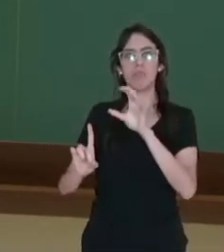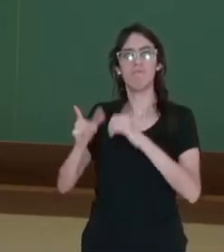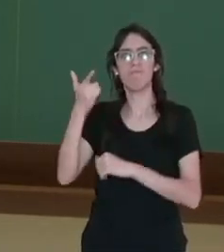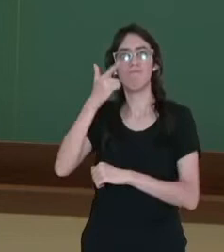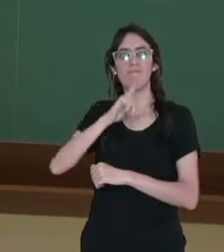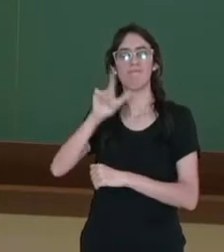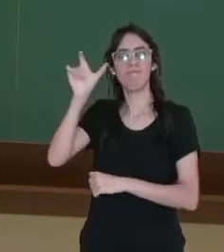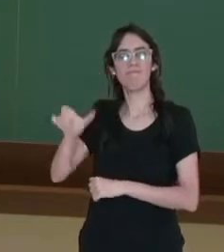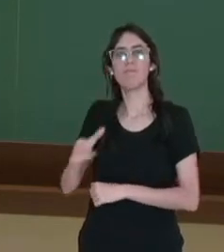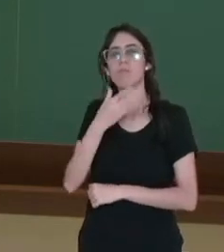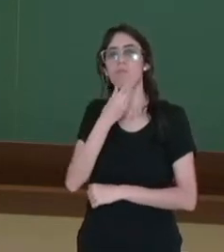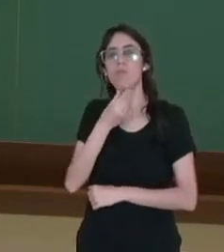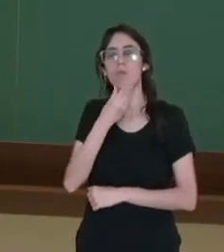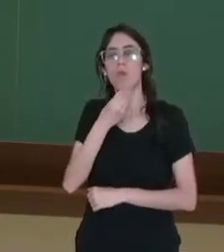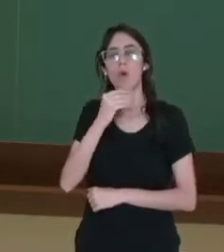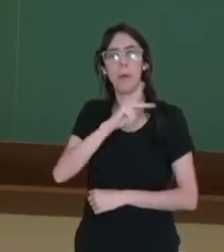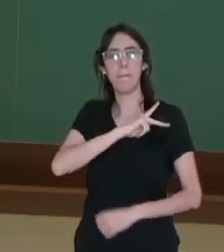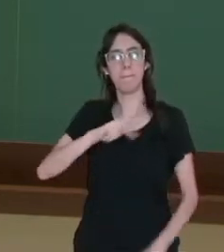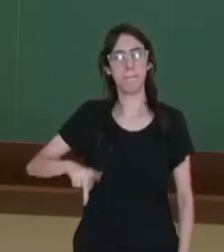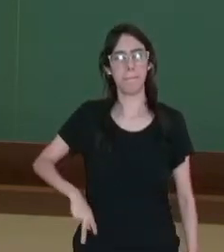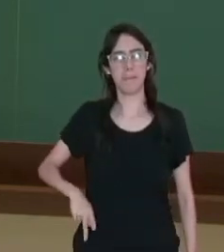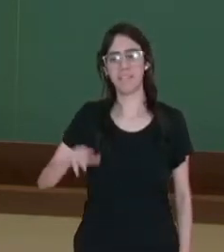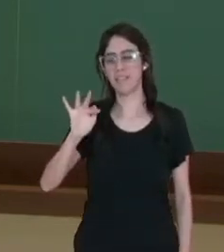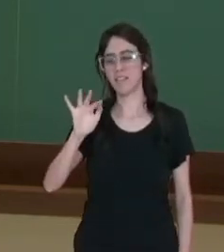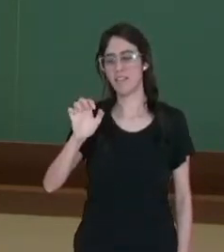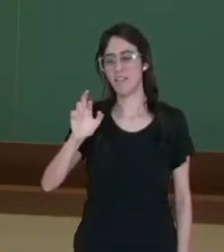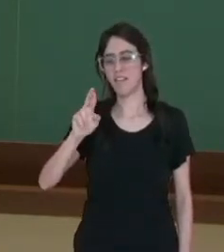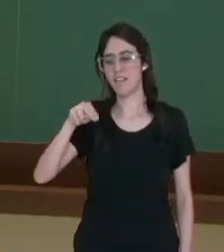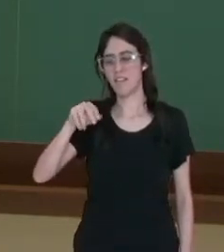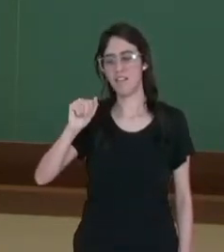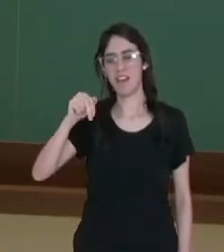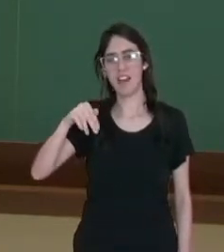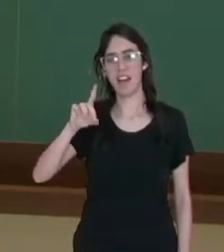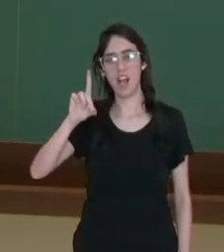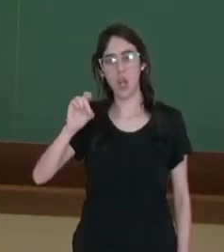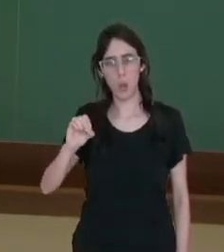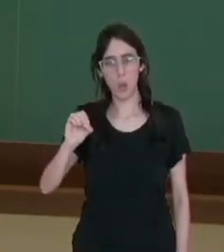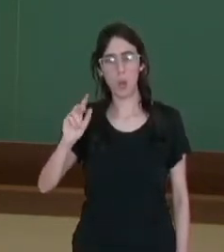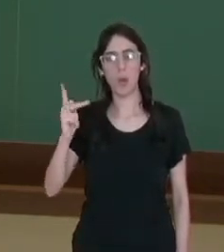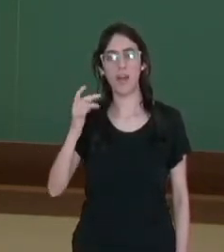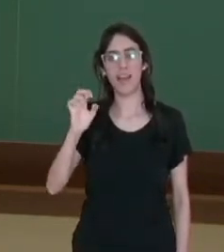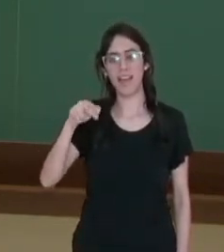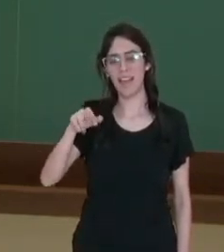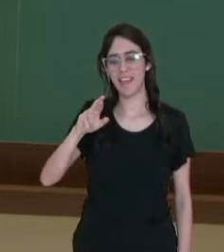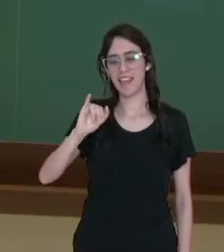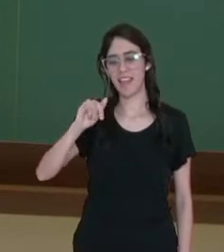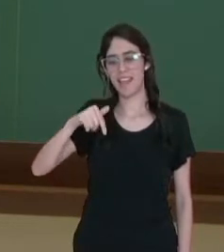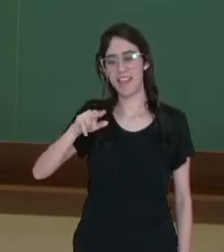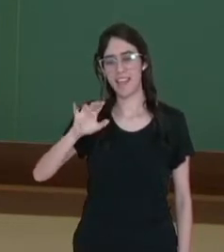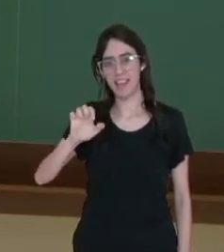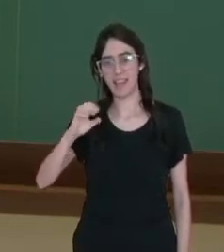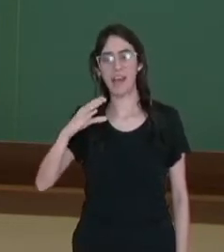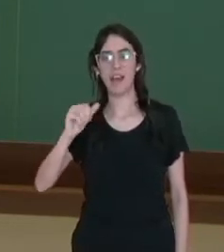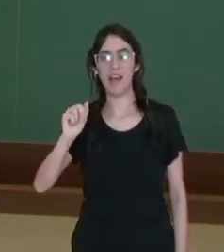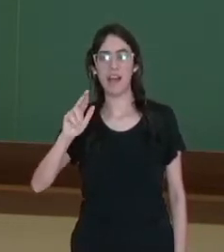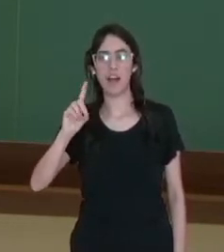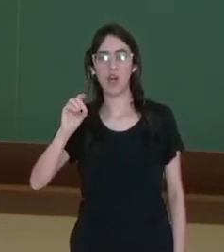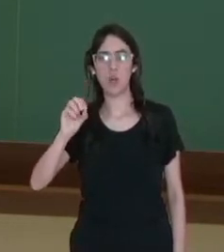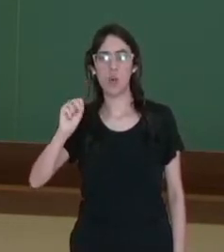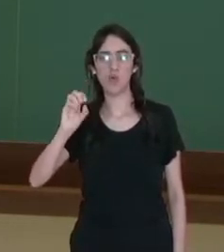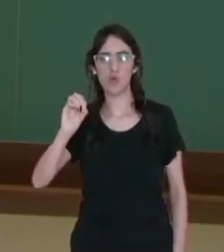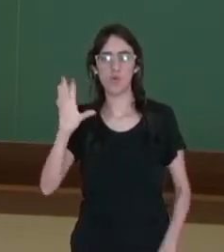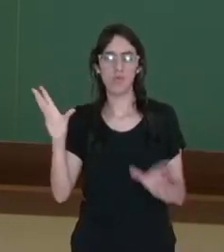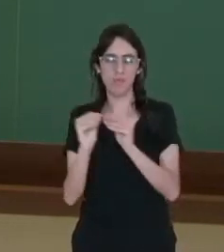Henrique Cardoso como presidente do Brasil e como foi o seu primeiro governo como presidente do